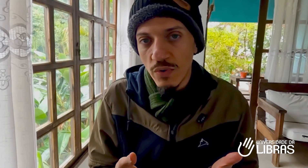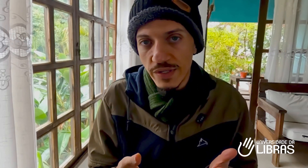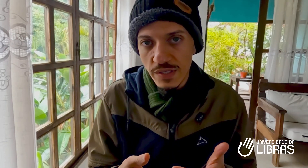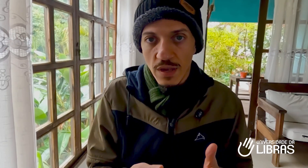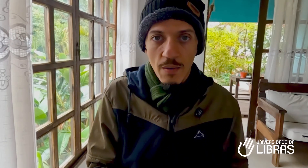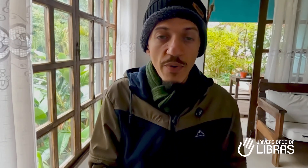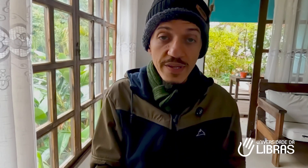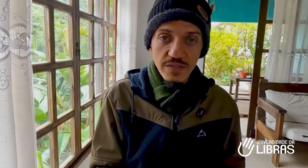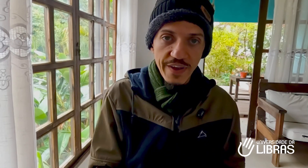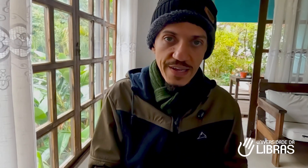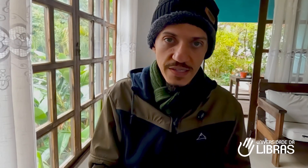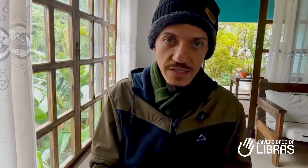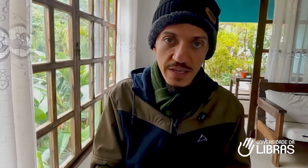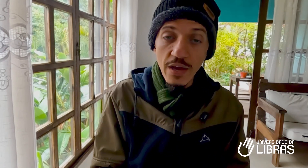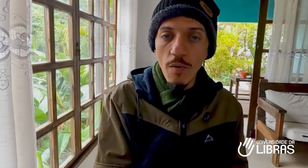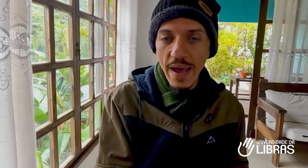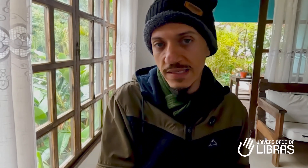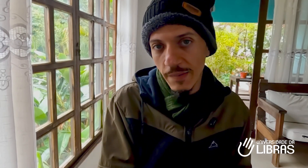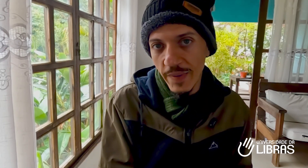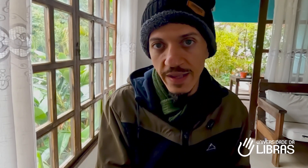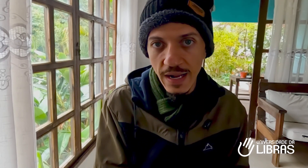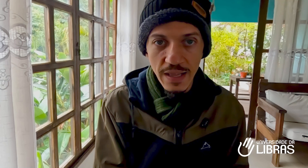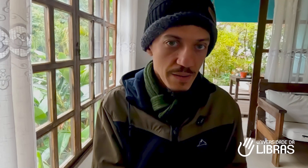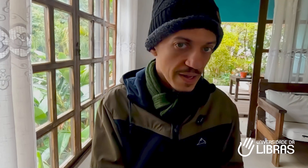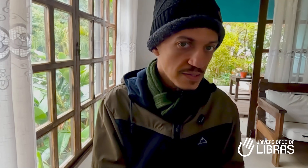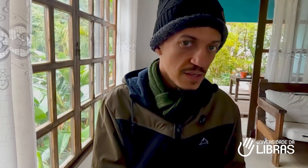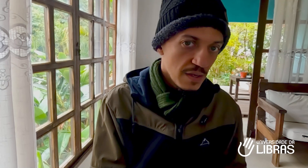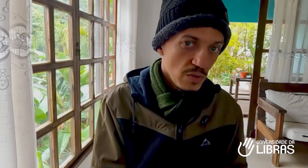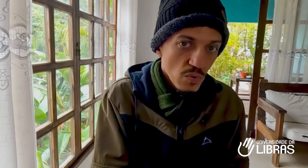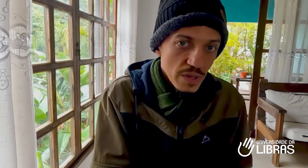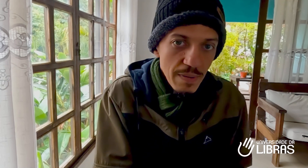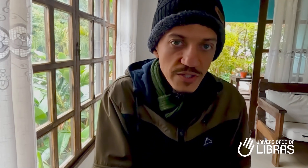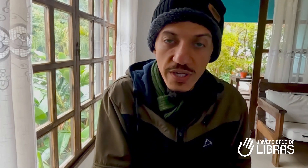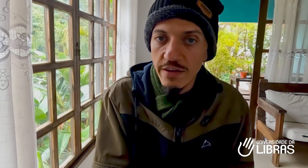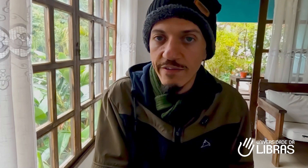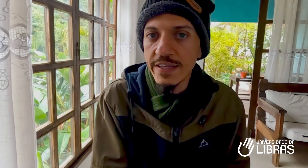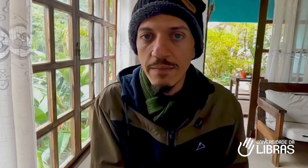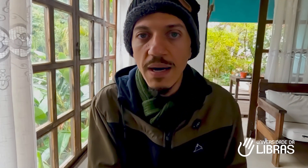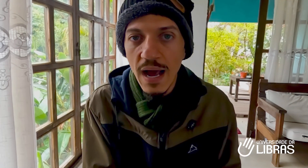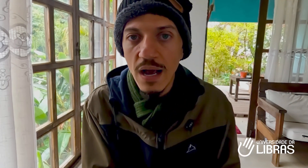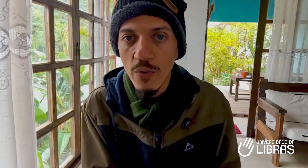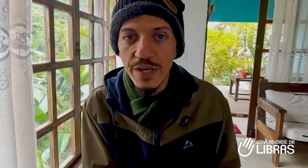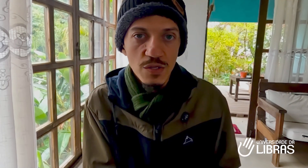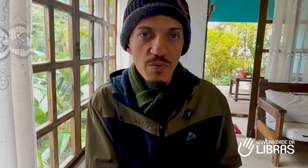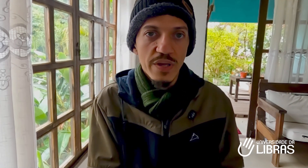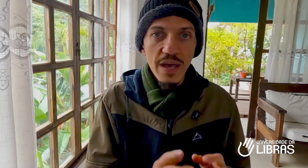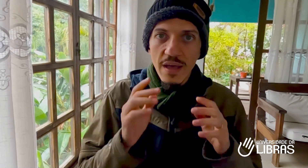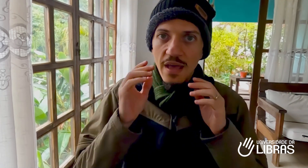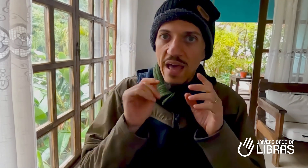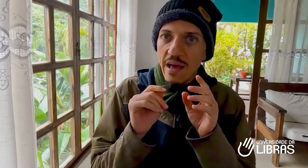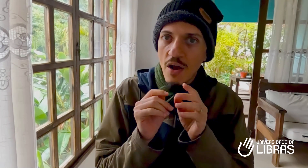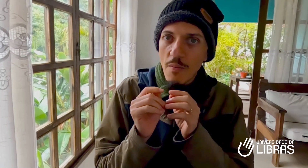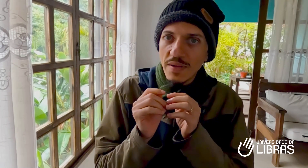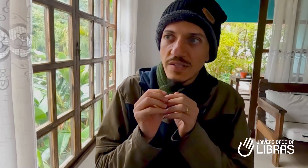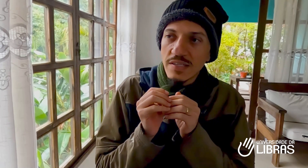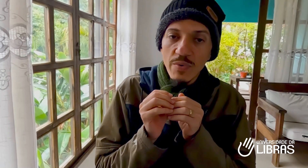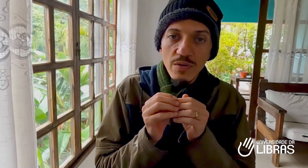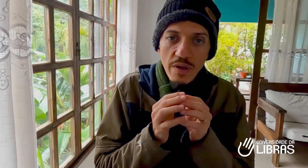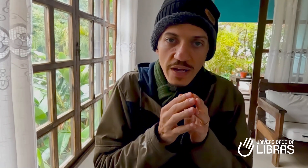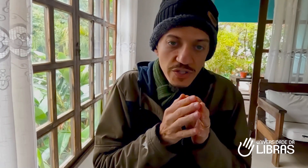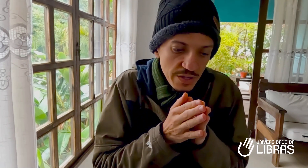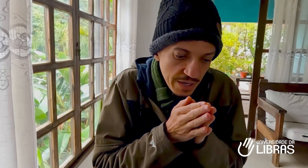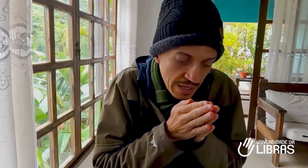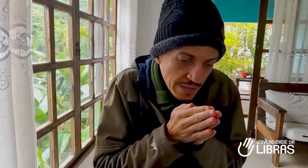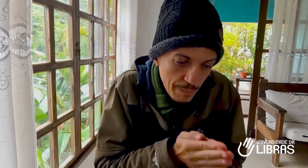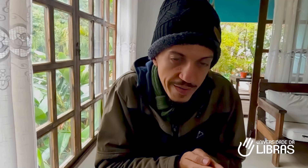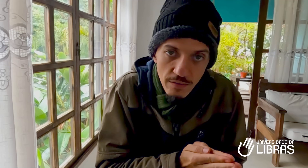outras coisas. Muitas vezes, quem começa a aprender a Libras nunca imagina que vai trabalhar com isso, porque é uma distância muito